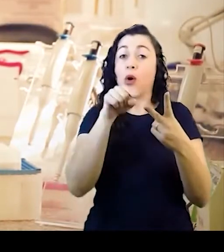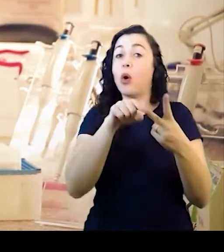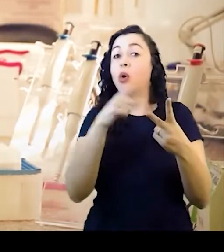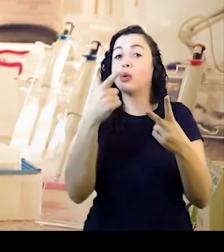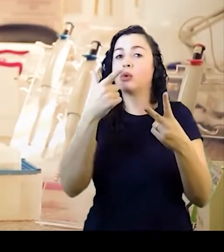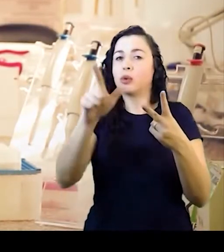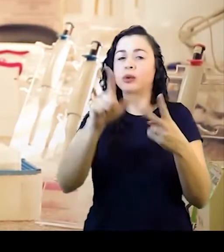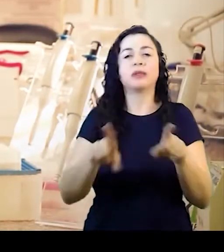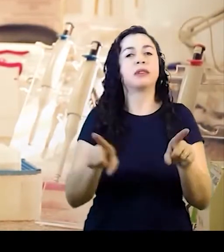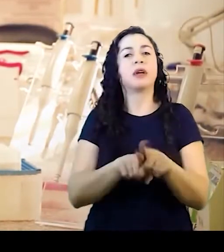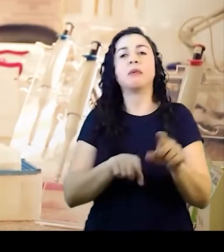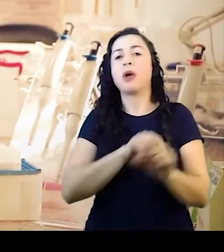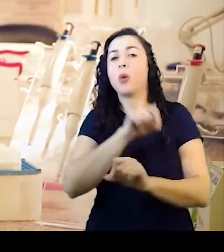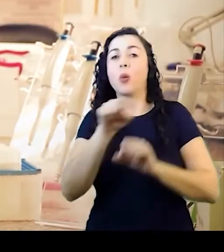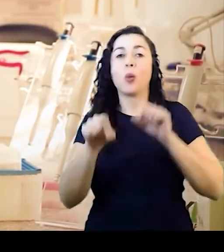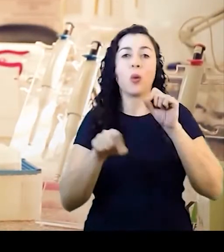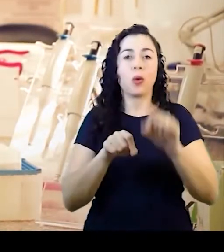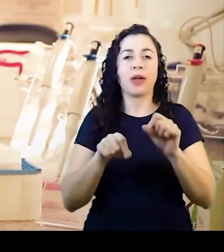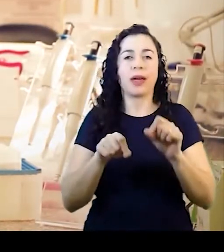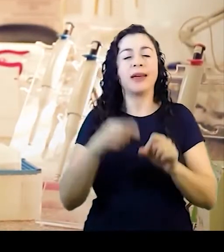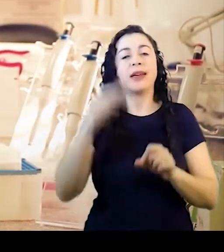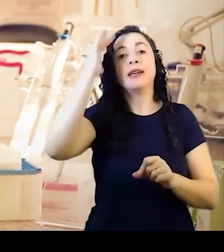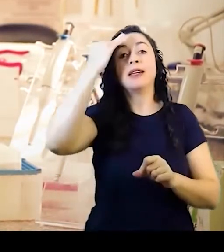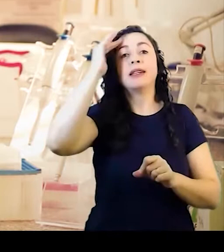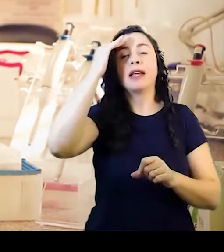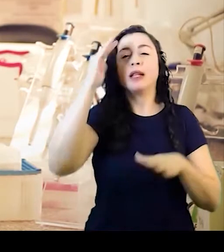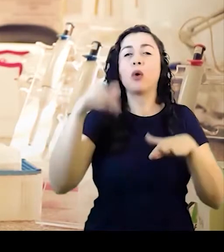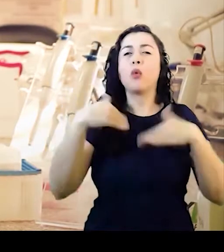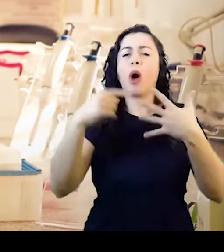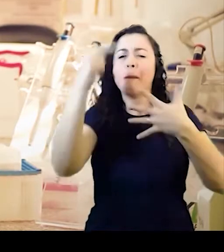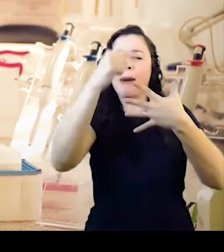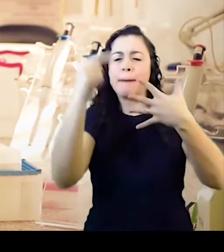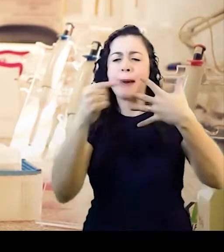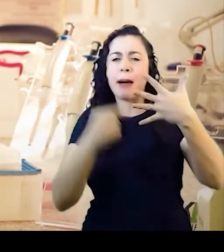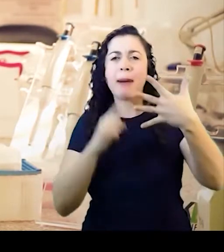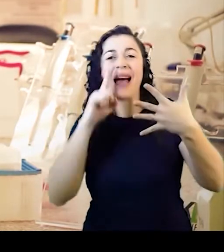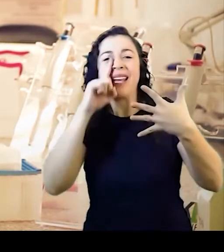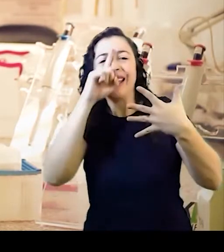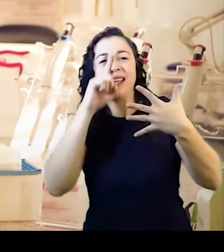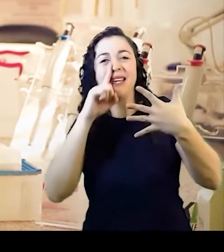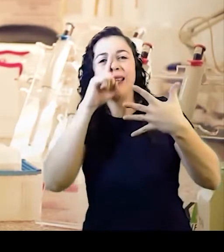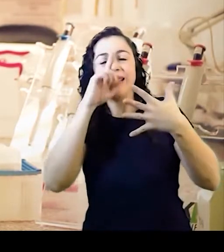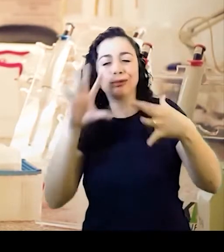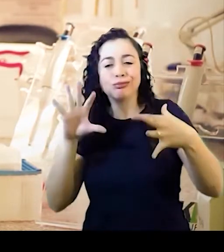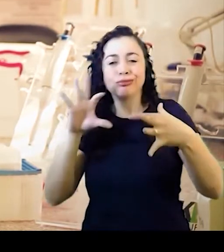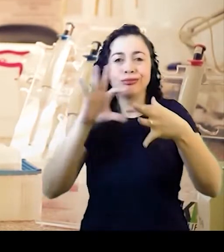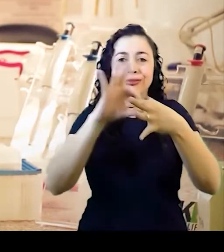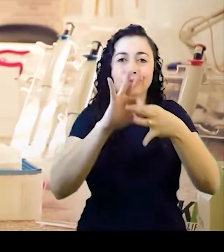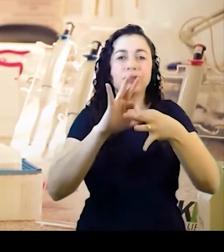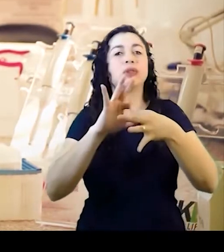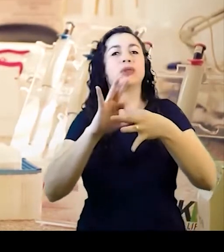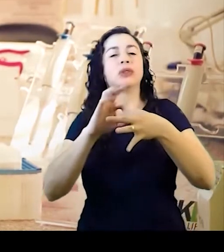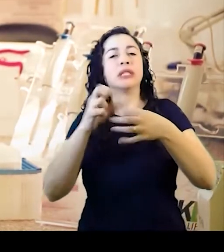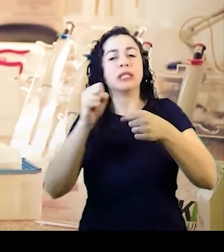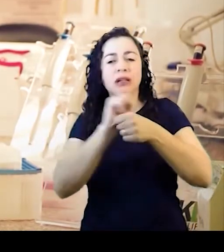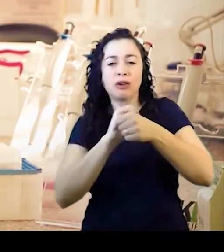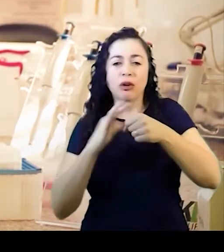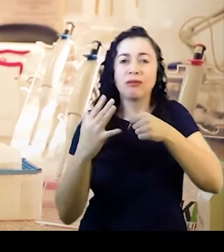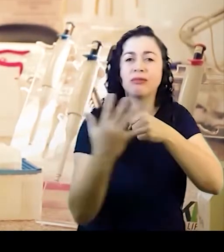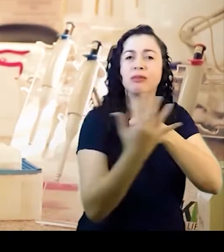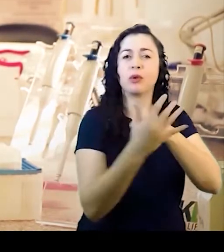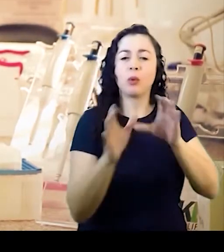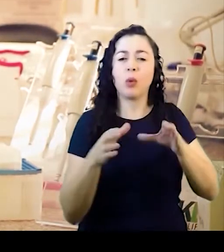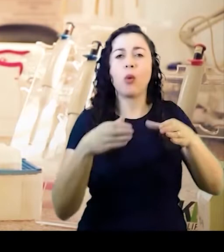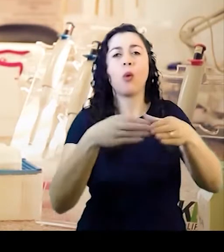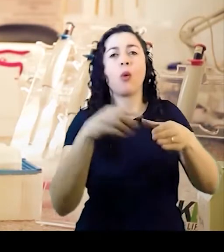do projeto é a gente entender quais são os fatores de risco associados à maior gravidade da Covid-19 em um